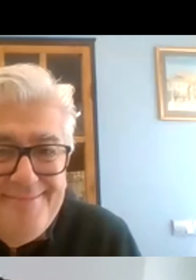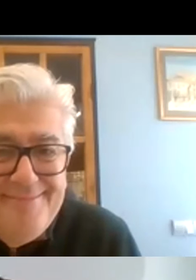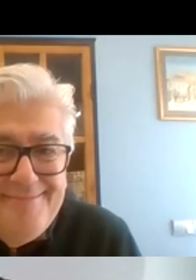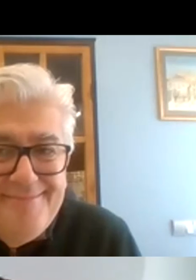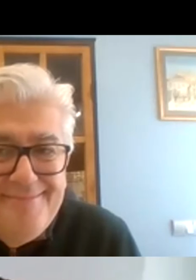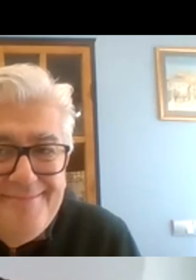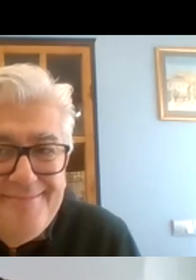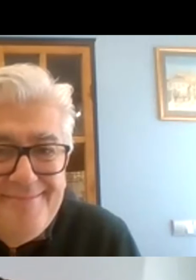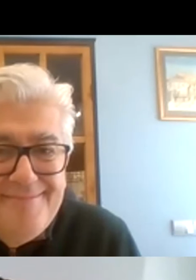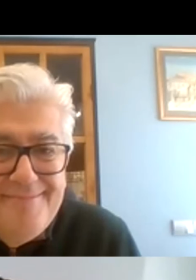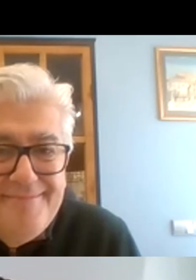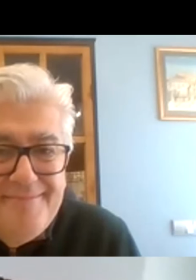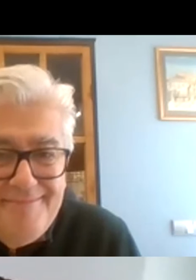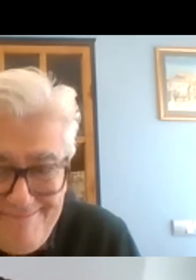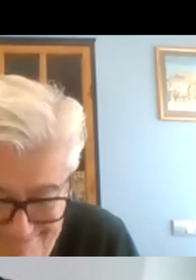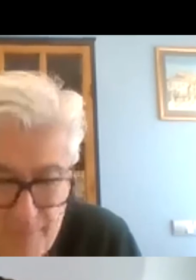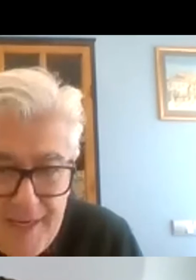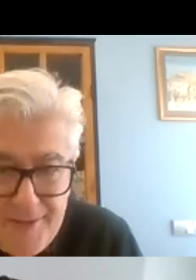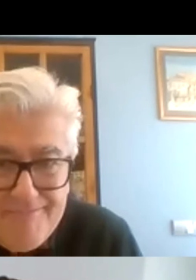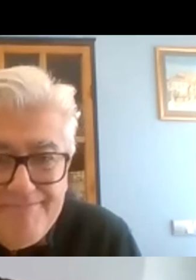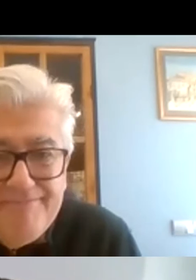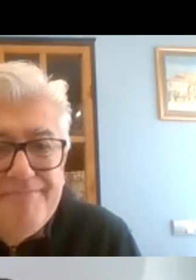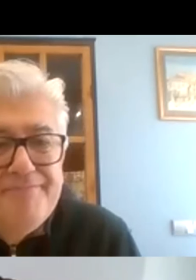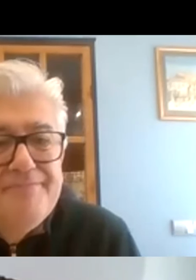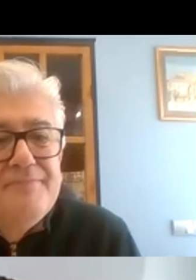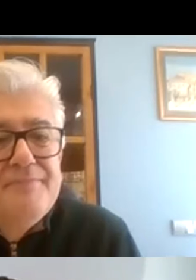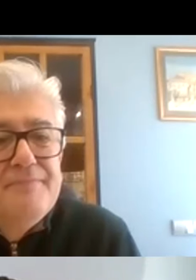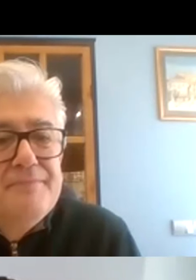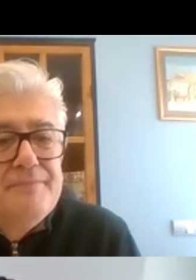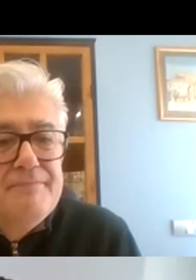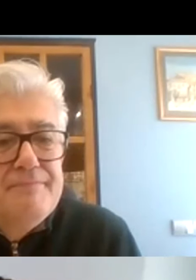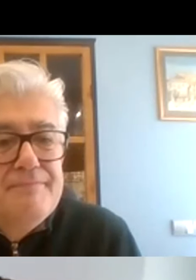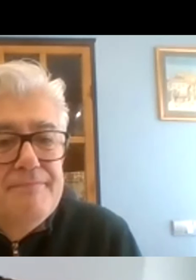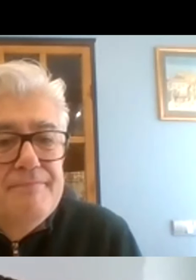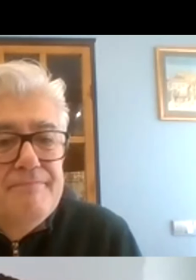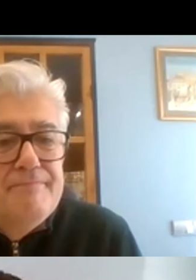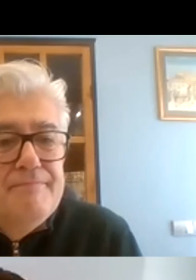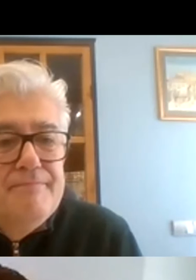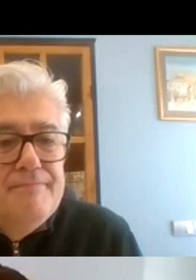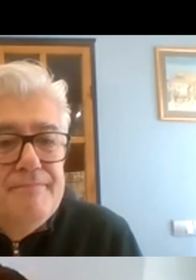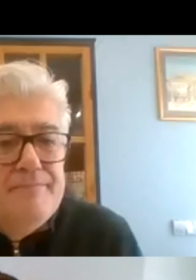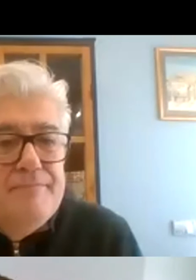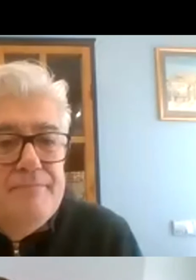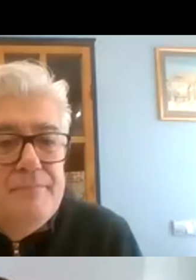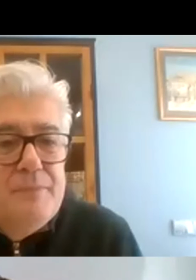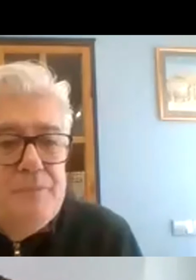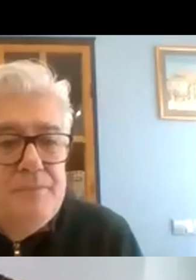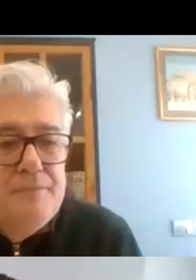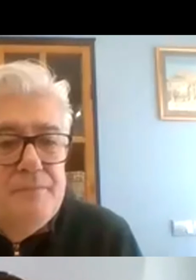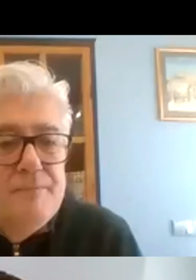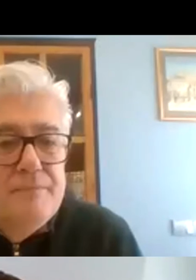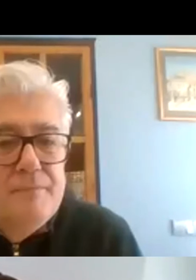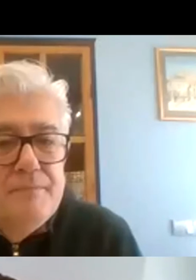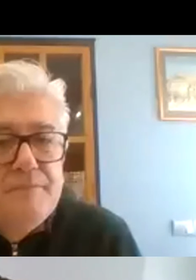agradecem naturalmente esta instituição. Muito obrigado. Eu penso que o meu papel terminou aqui nesta fase. Não sei se será a